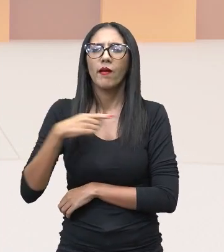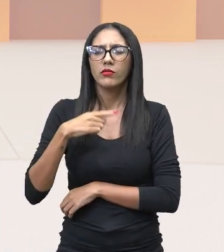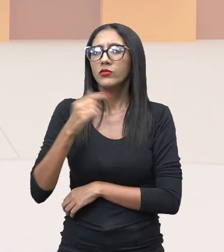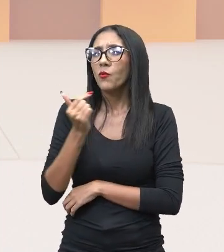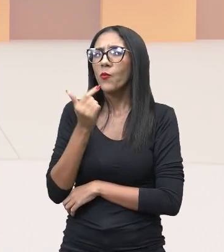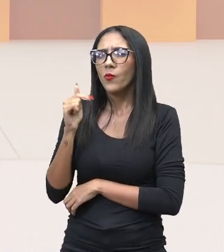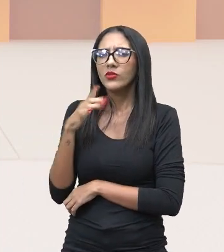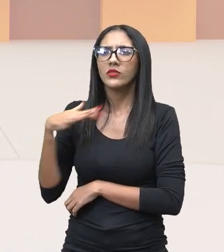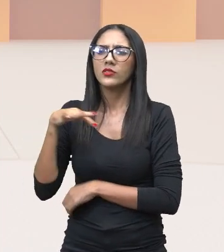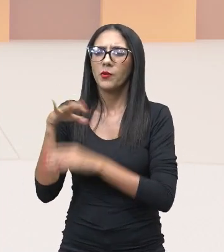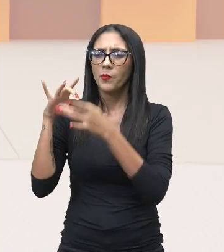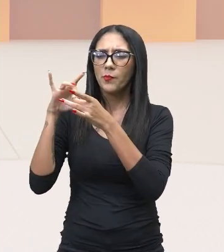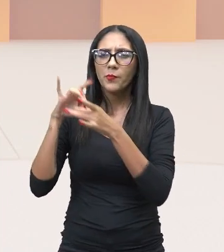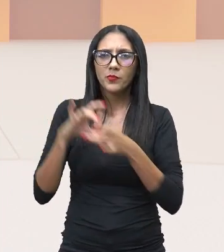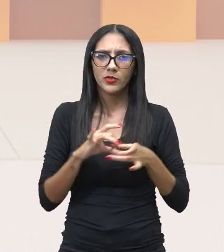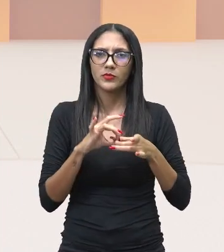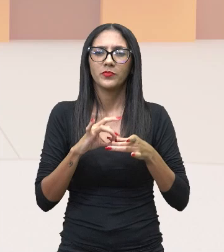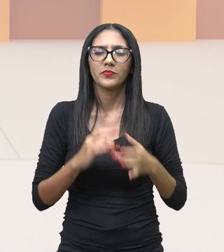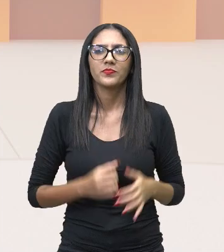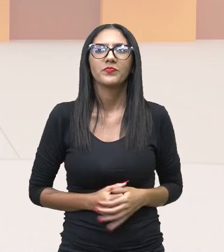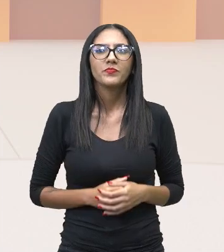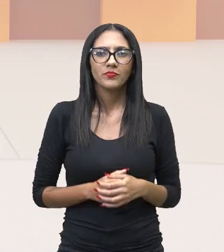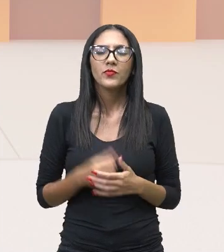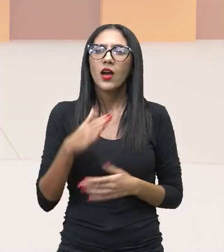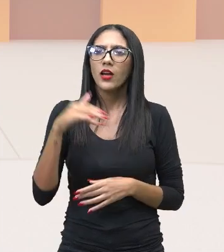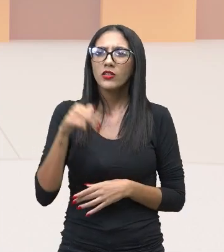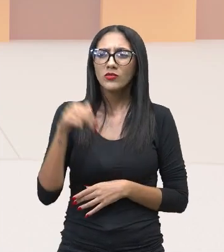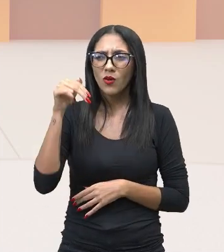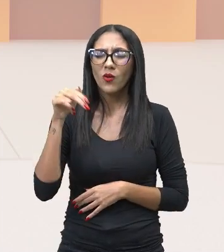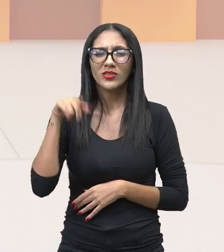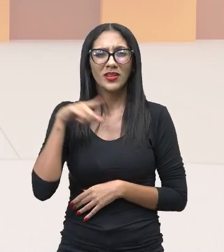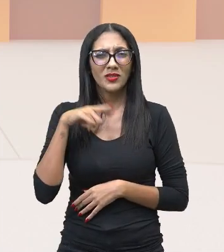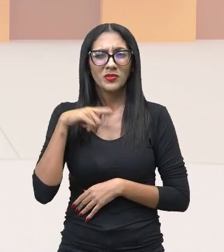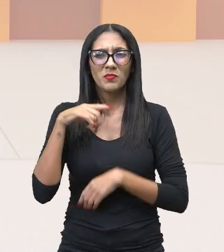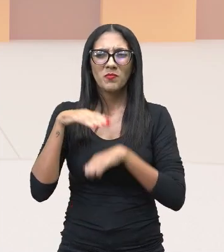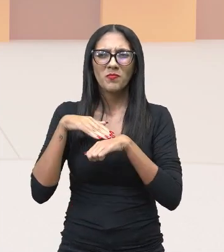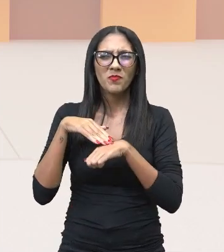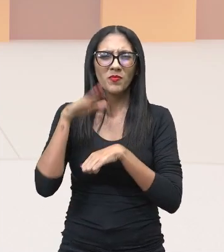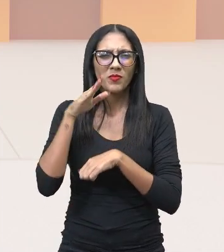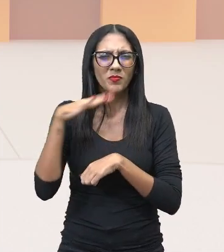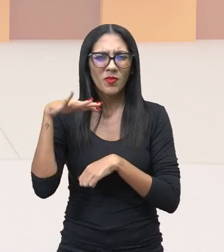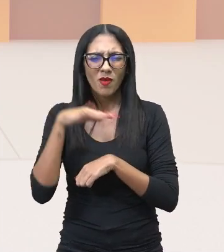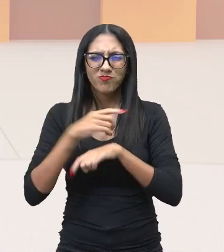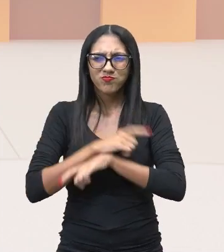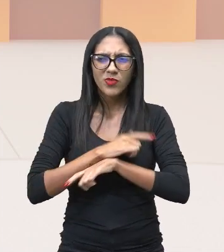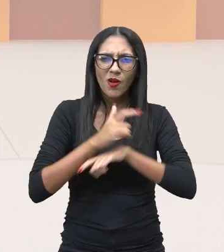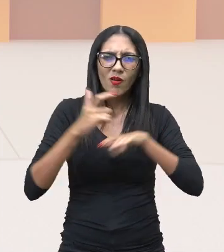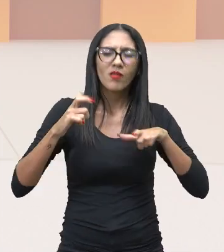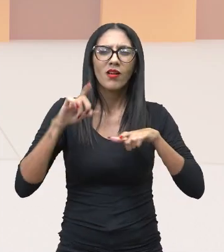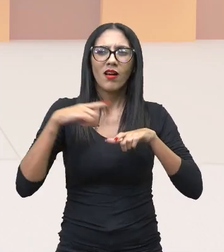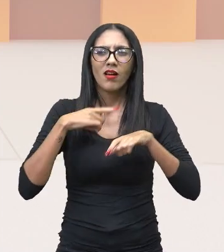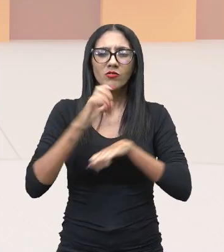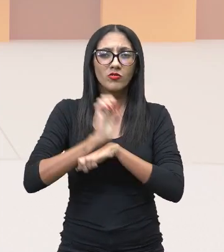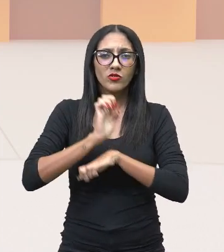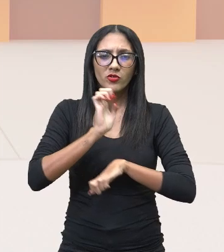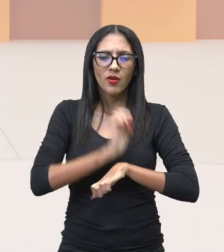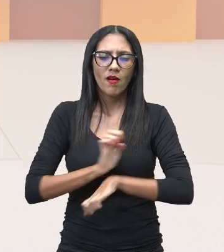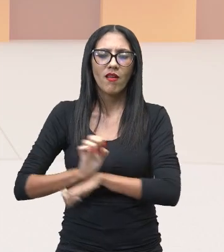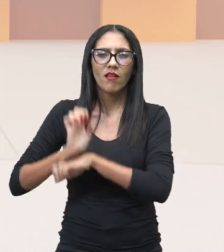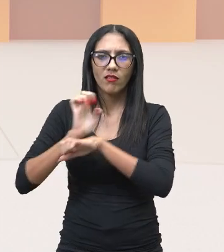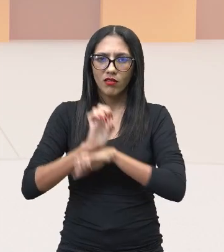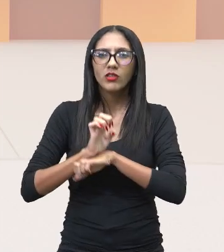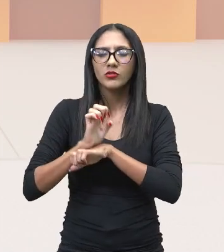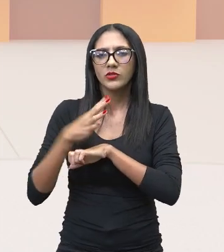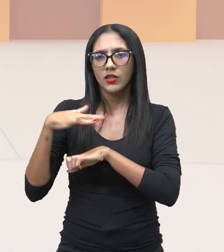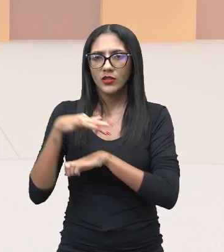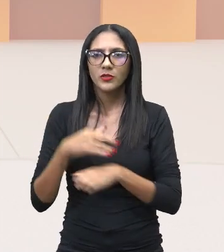área, aqui no caso da região norte, que tem mais de 3 milhões de quilômetros quadrados, né? Envolve aí os maiores estados do Brasil estão aí,